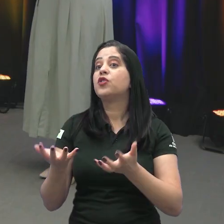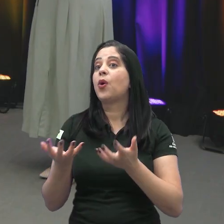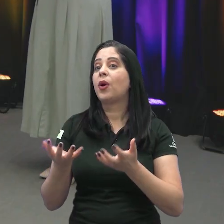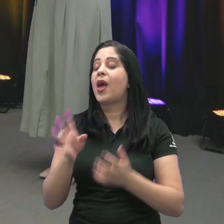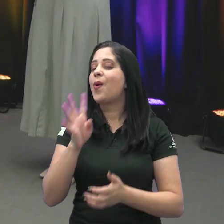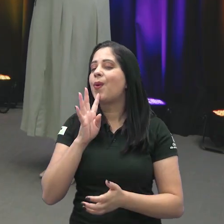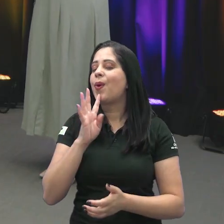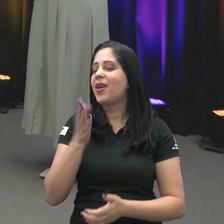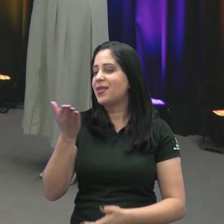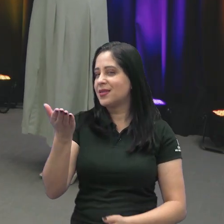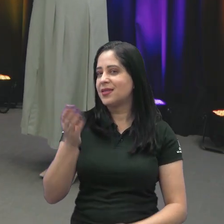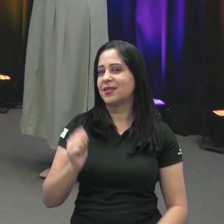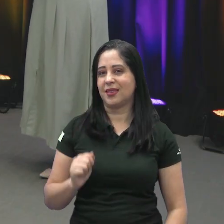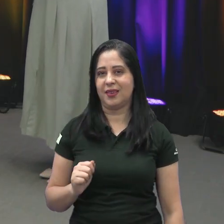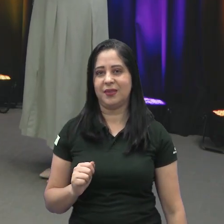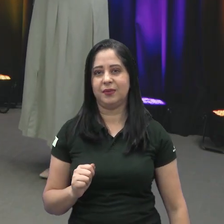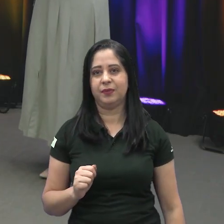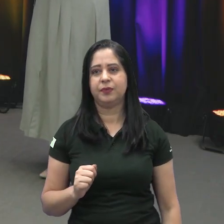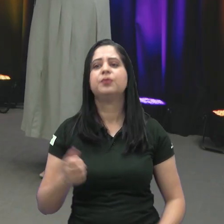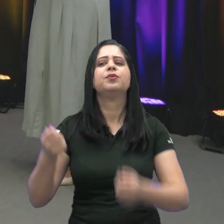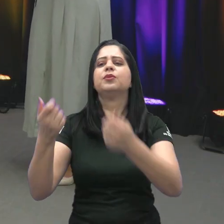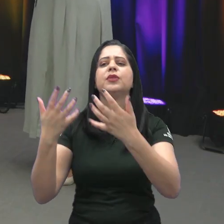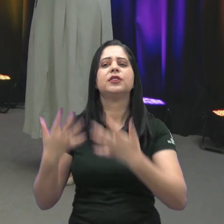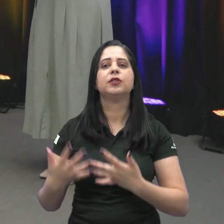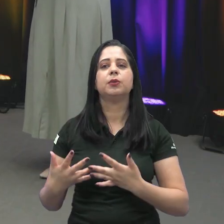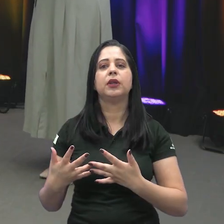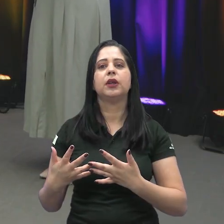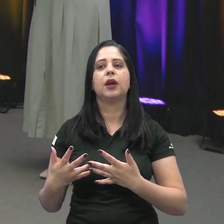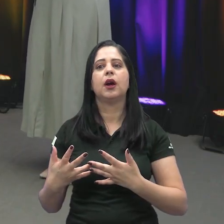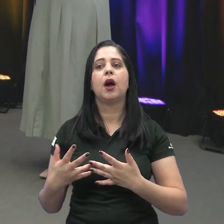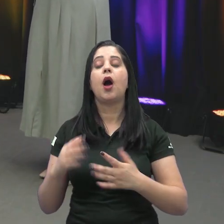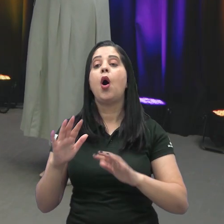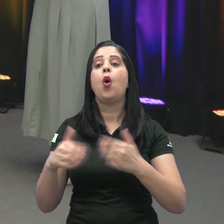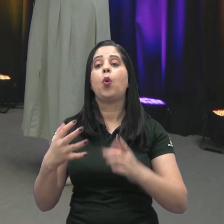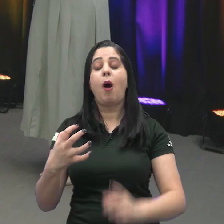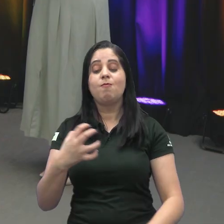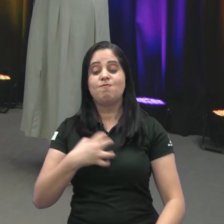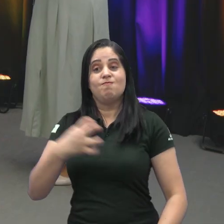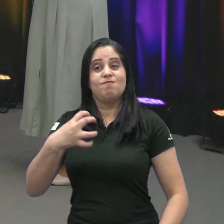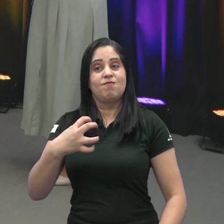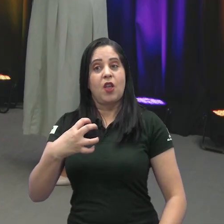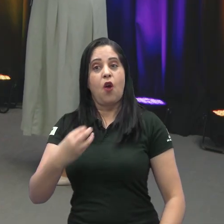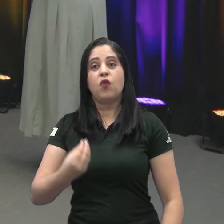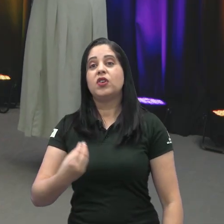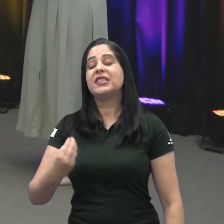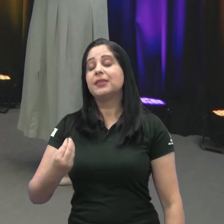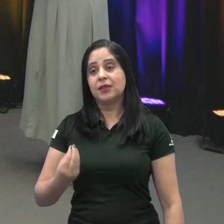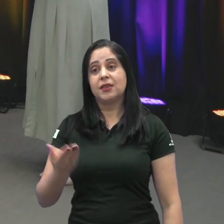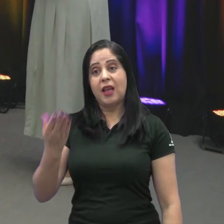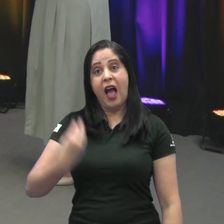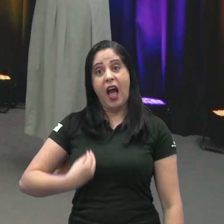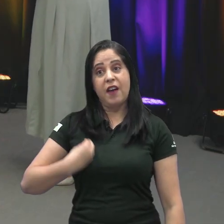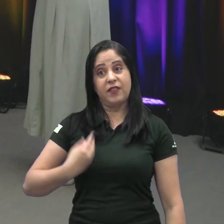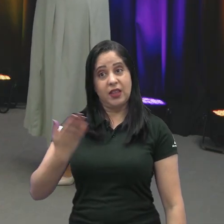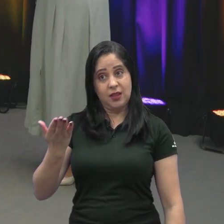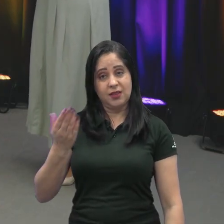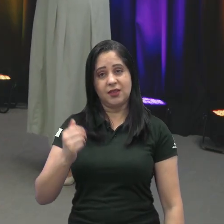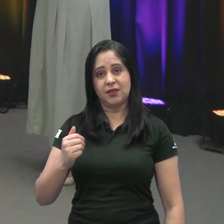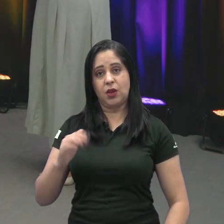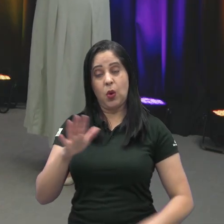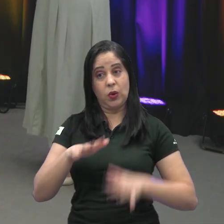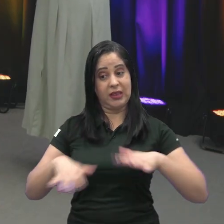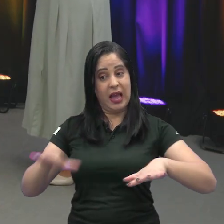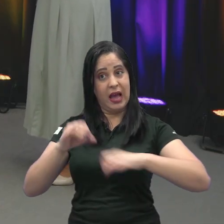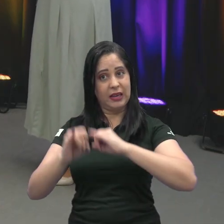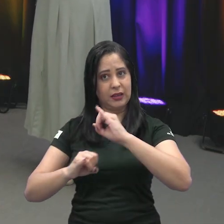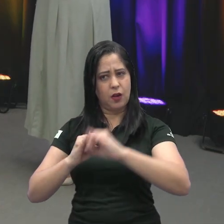do artista. Elias, diz pra gente, qual foi o maior impacto que você sentiu na sua carreira com a chegada das ferramentas digital?